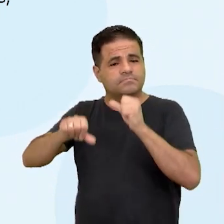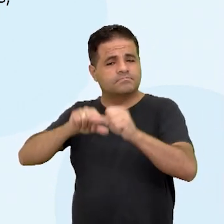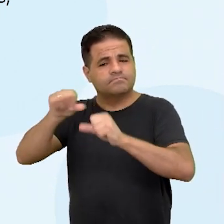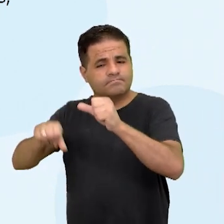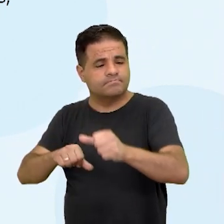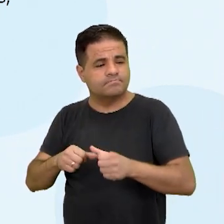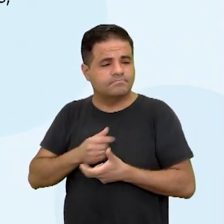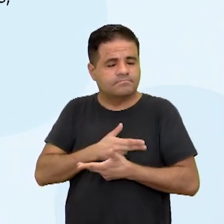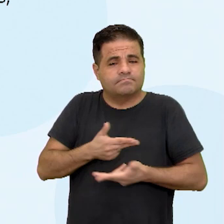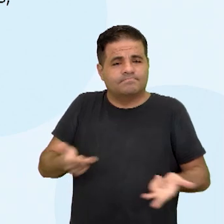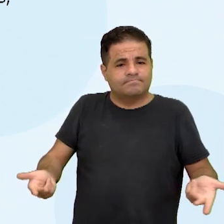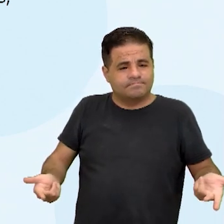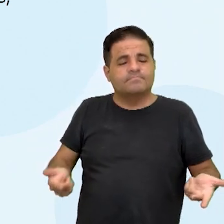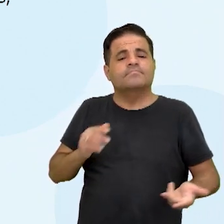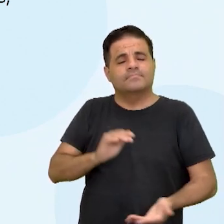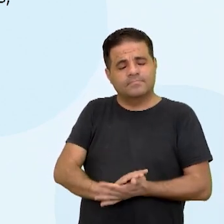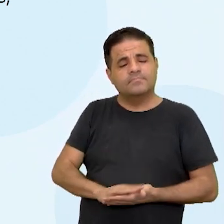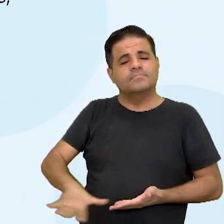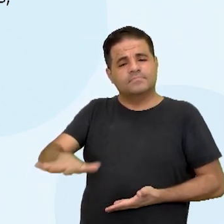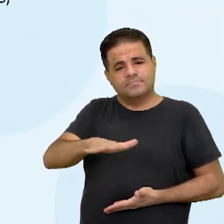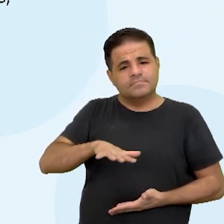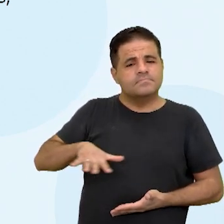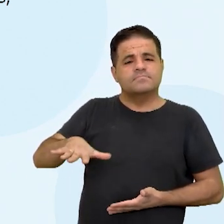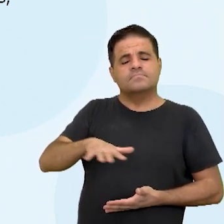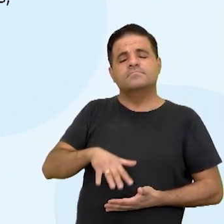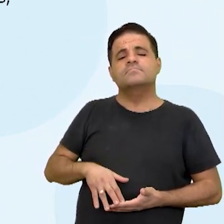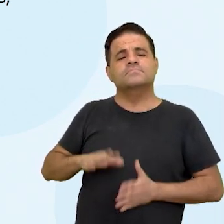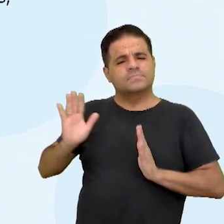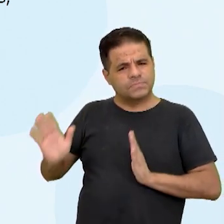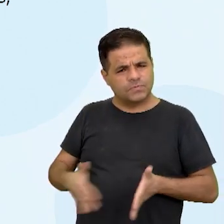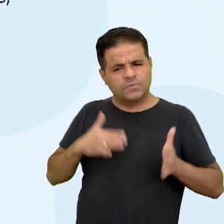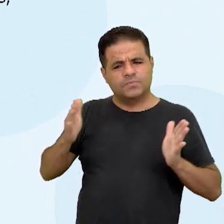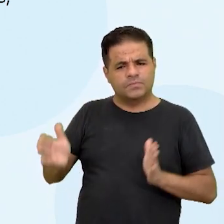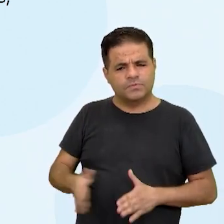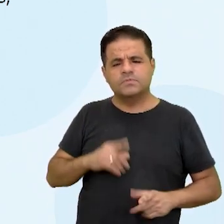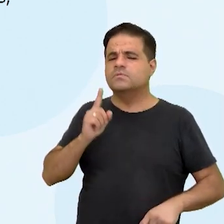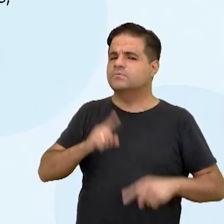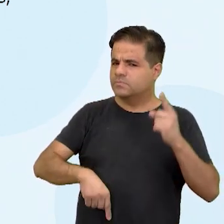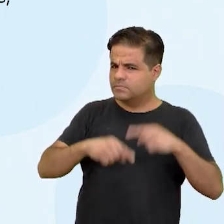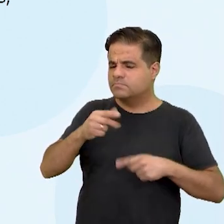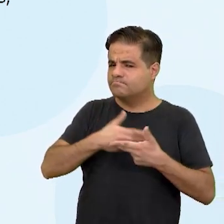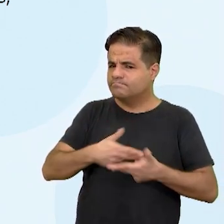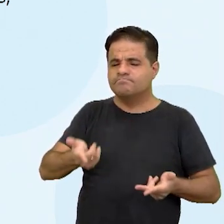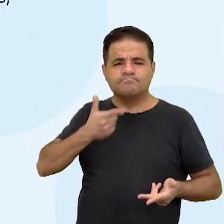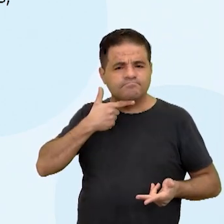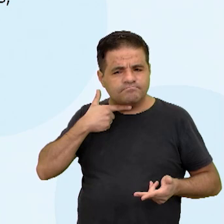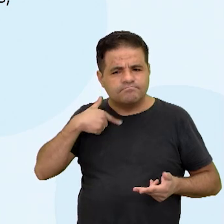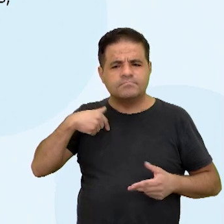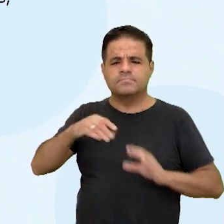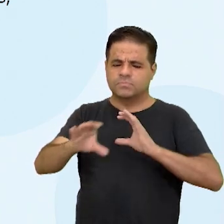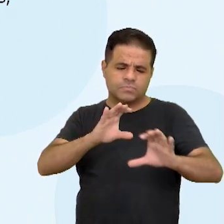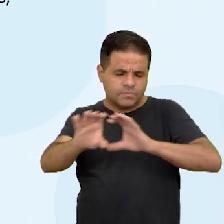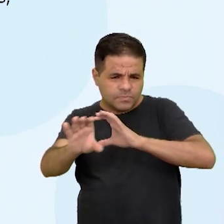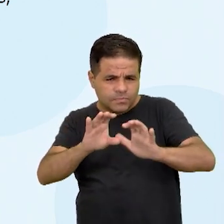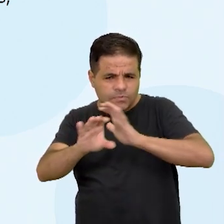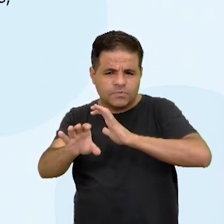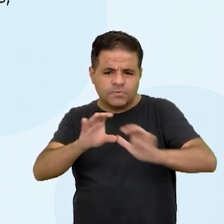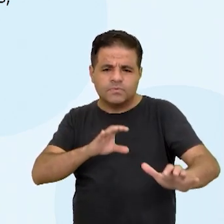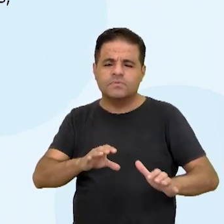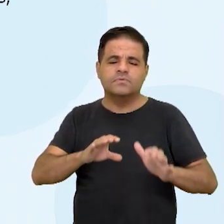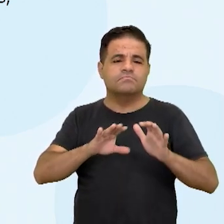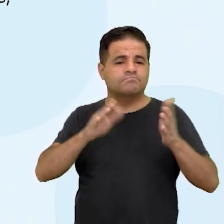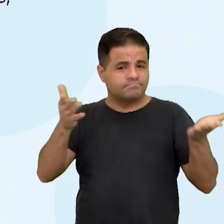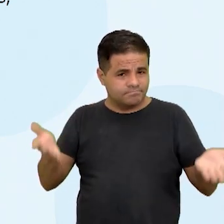obras culturais em mercadoria para o consumo, né? A produção de objetos de desejo através dos meios de comunicação,